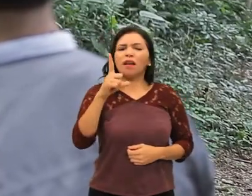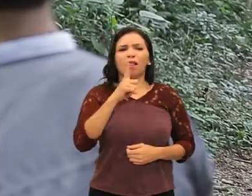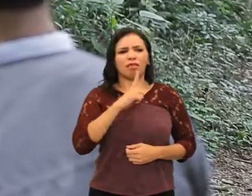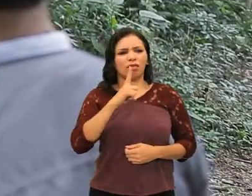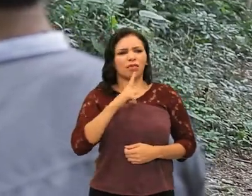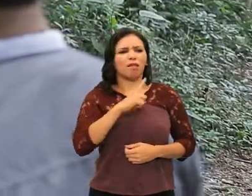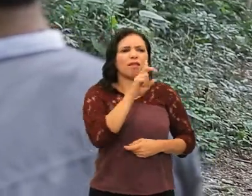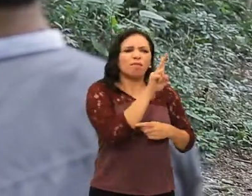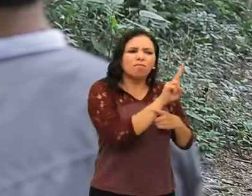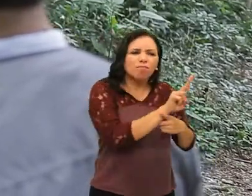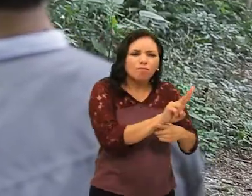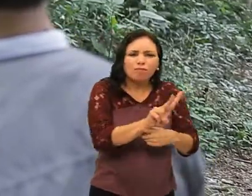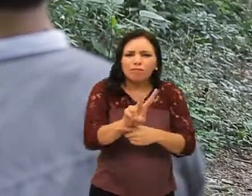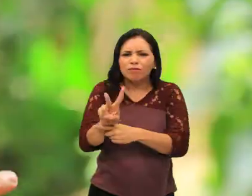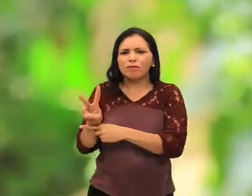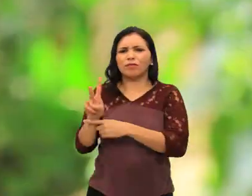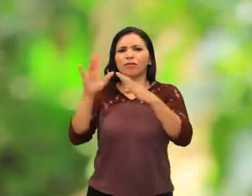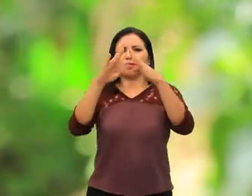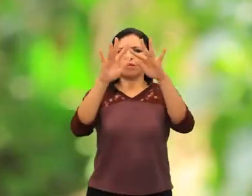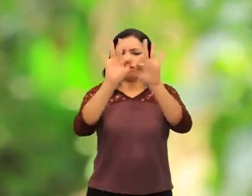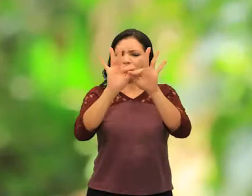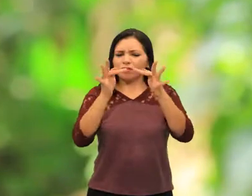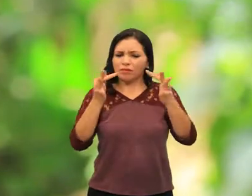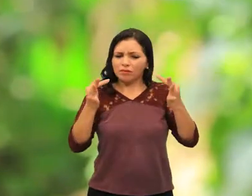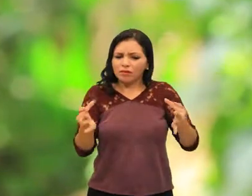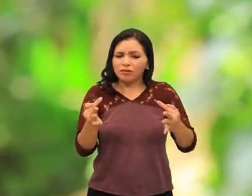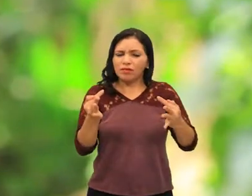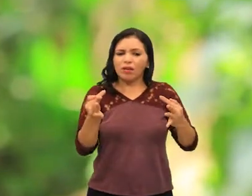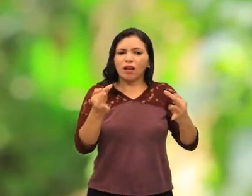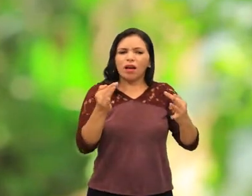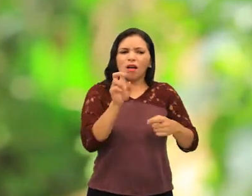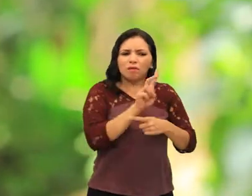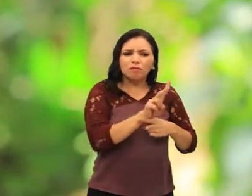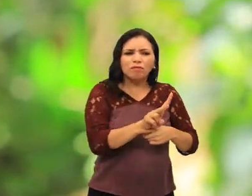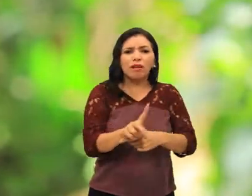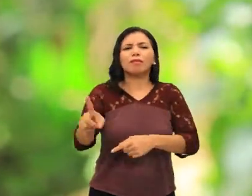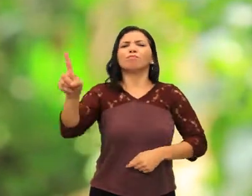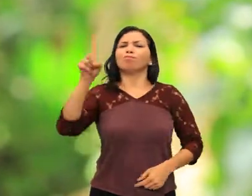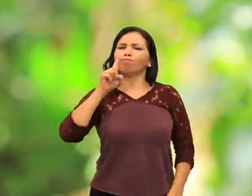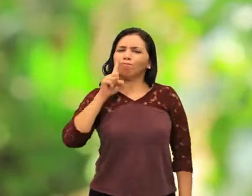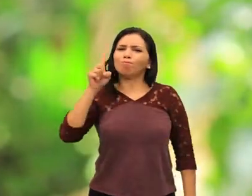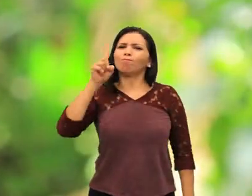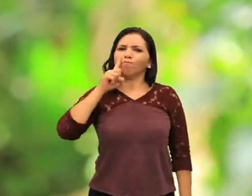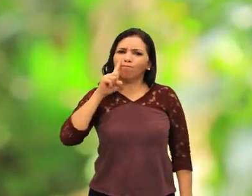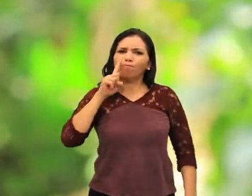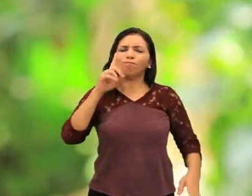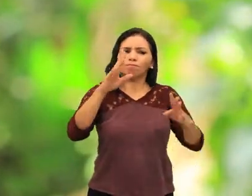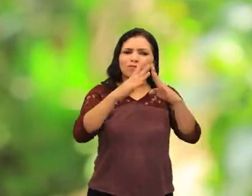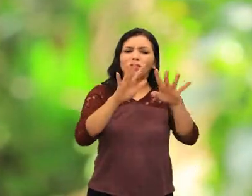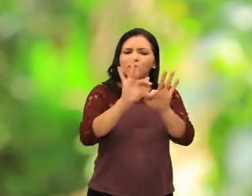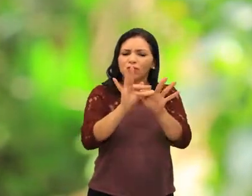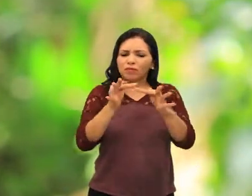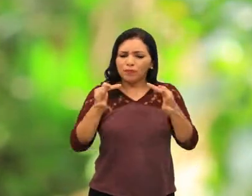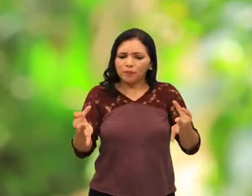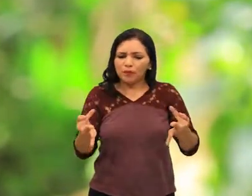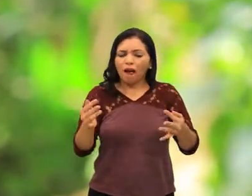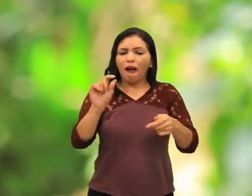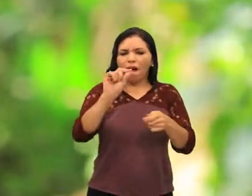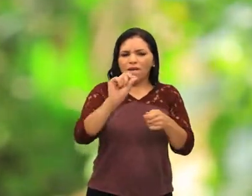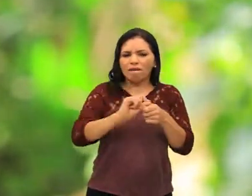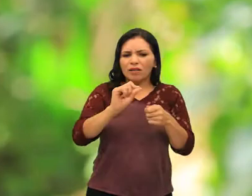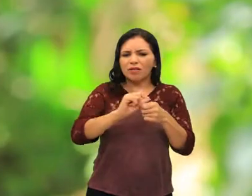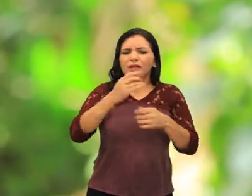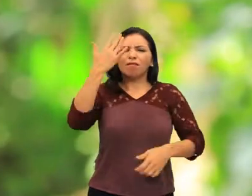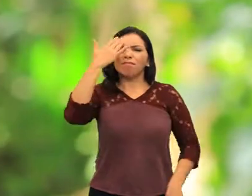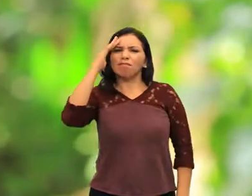com a casa comum. Né? Nesse cuidado diário que nós devemos ter com a casa comum, né, nós podemos fazer isso de várias